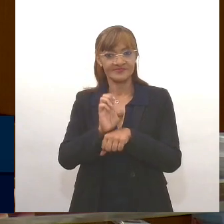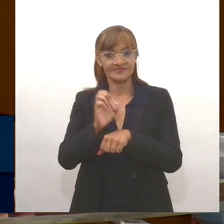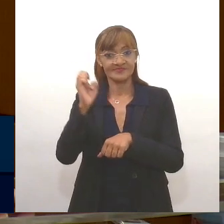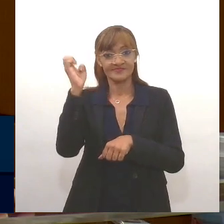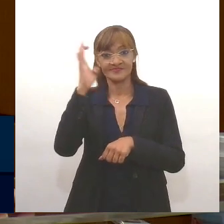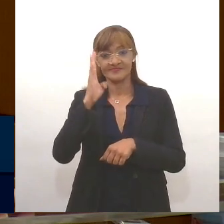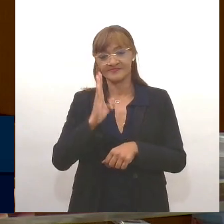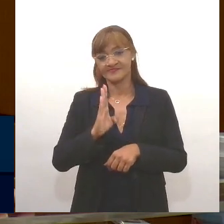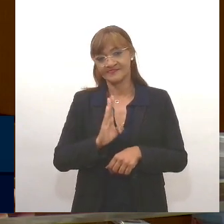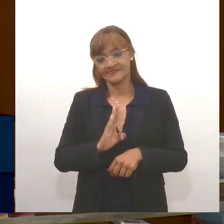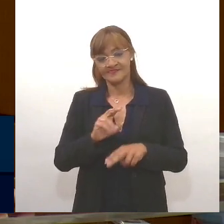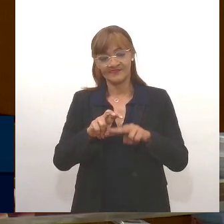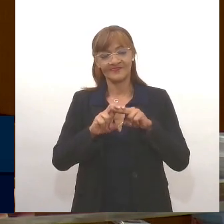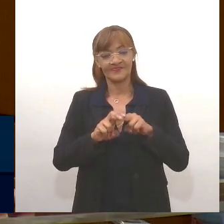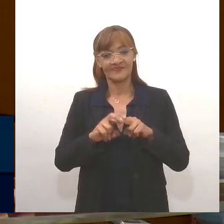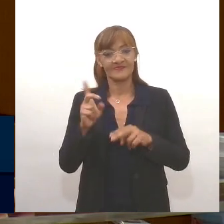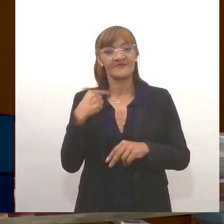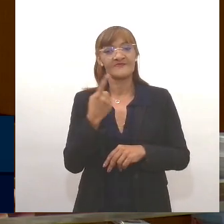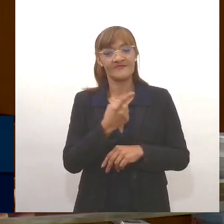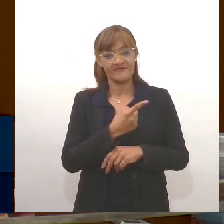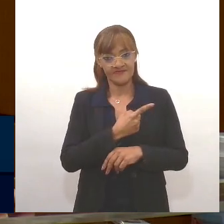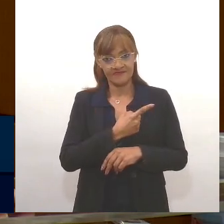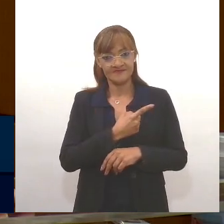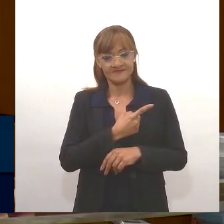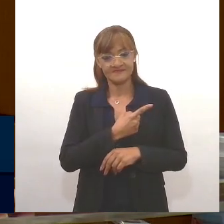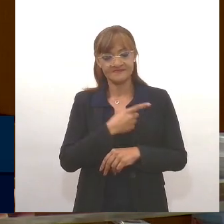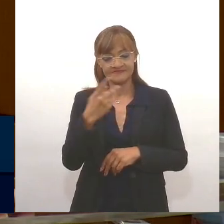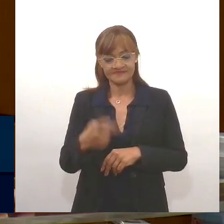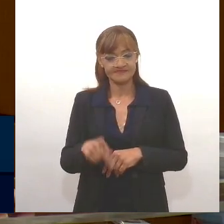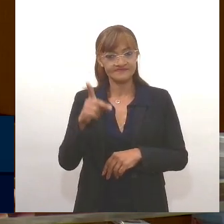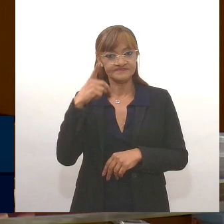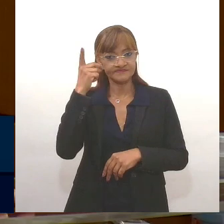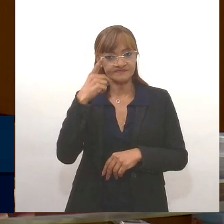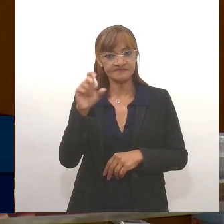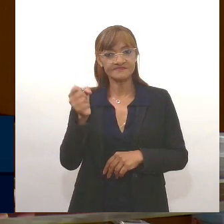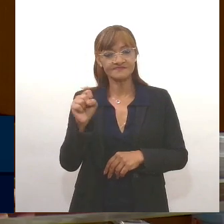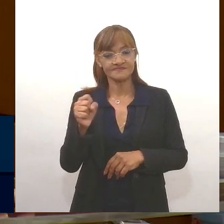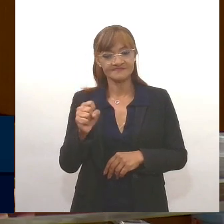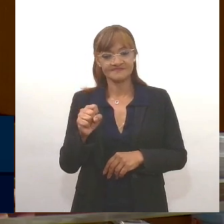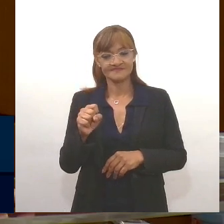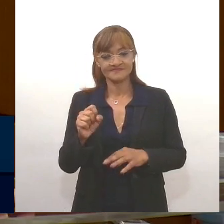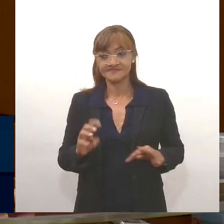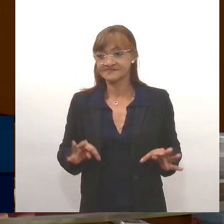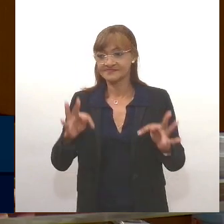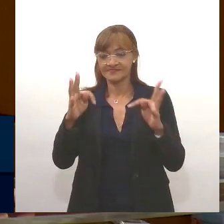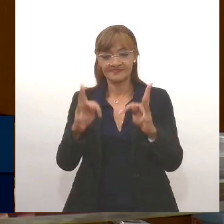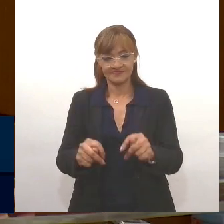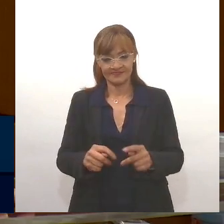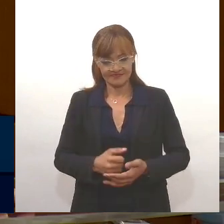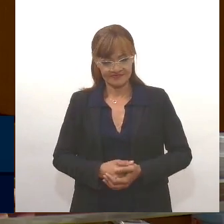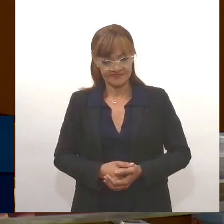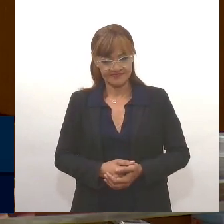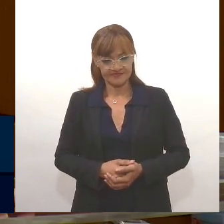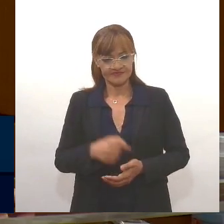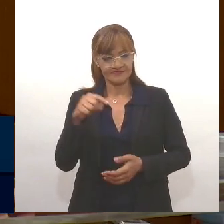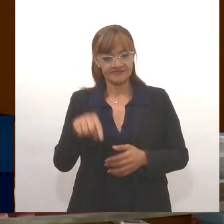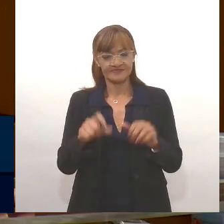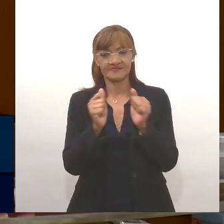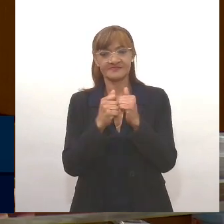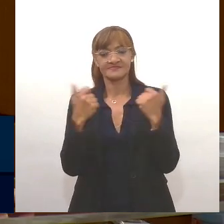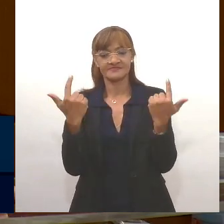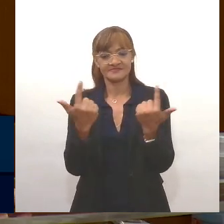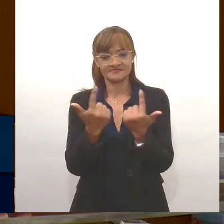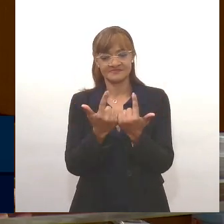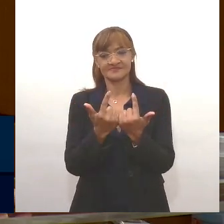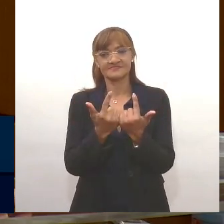nós deputados sergipanos todos nós sergipanos E essa casa Legislativa deve se